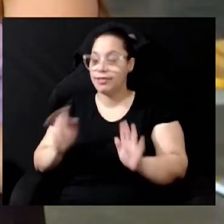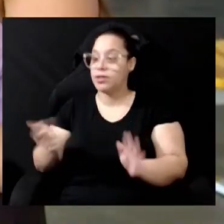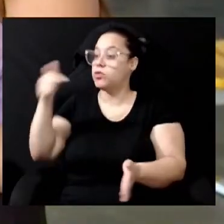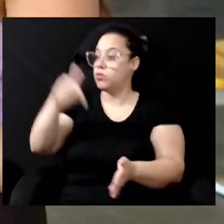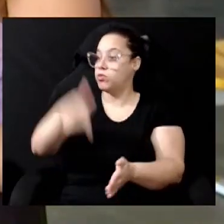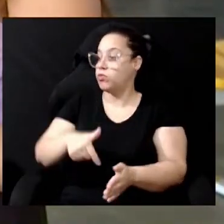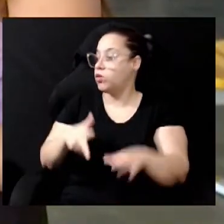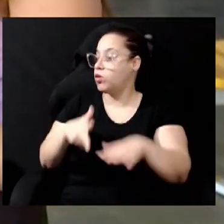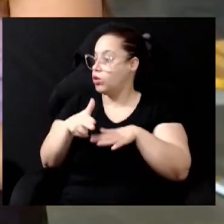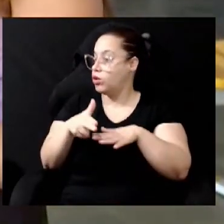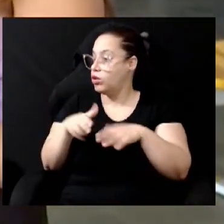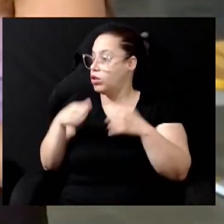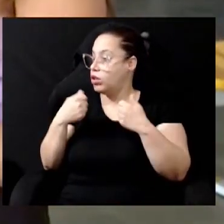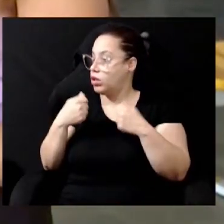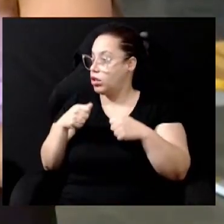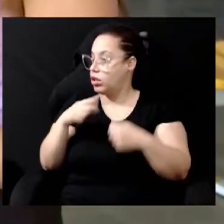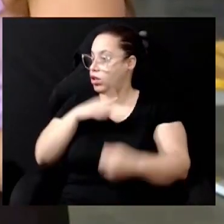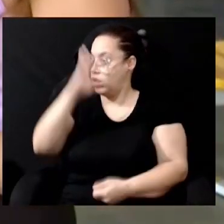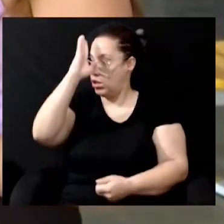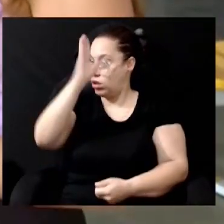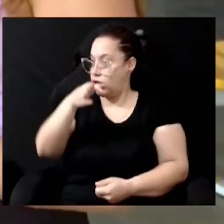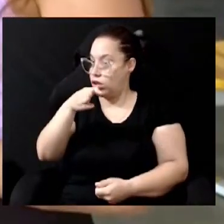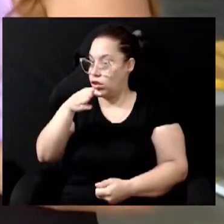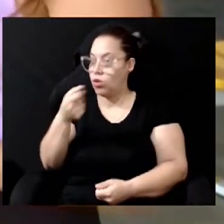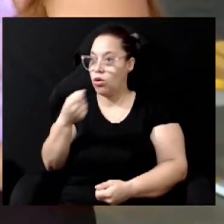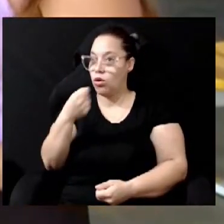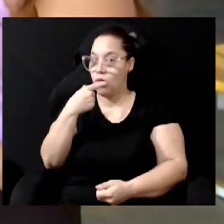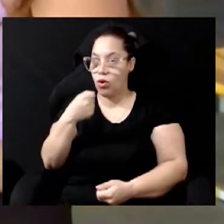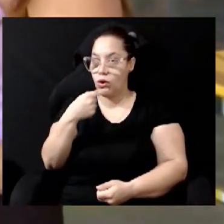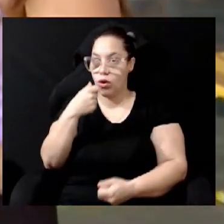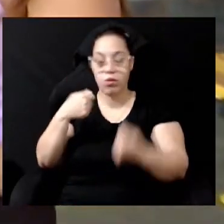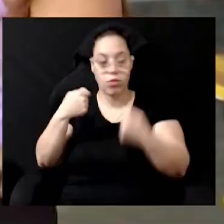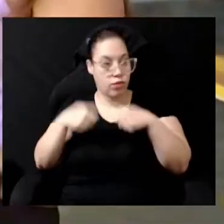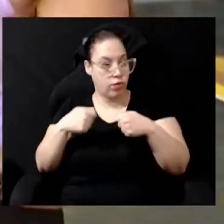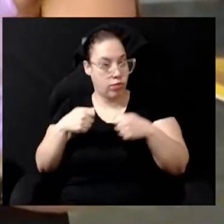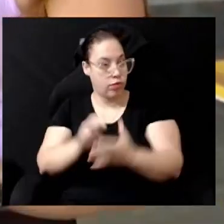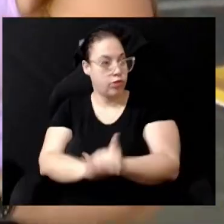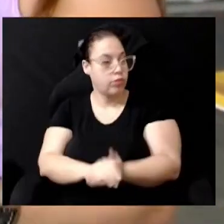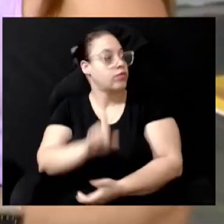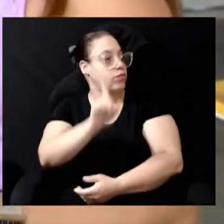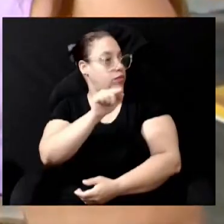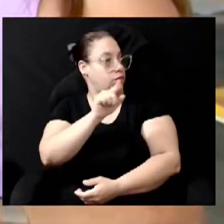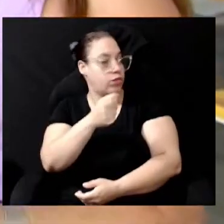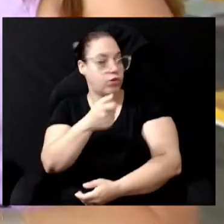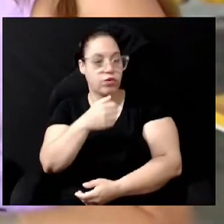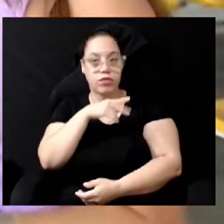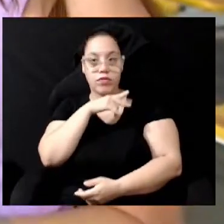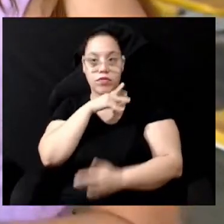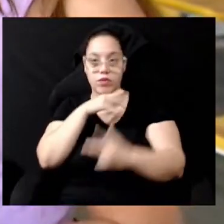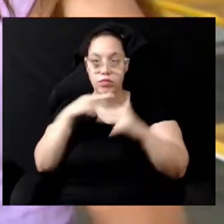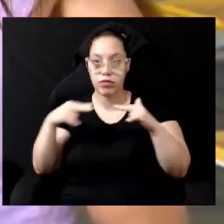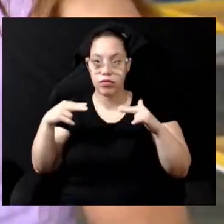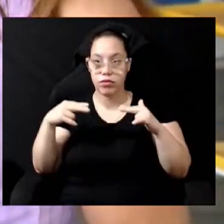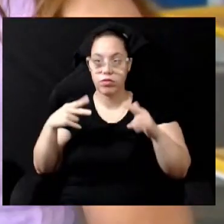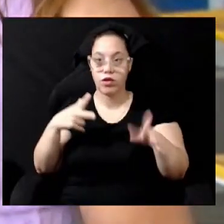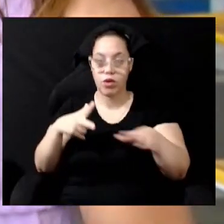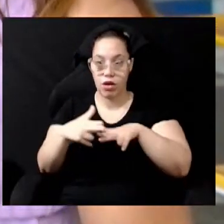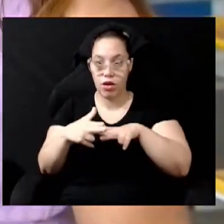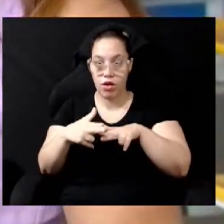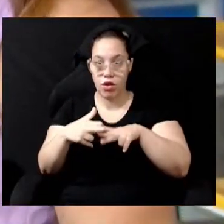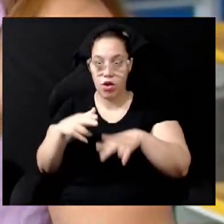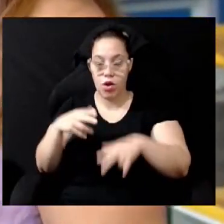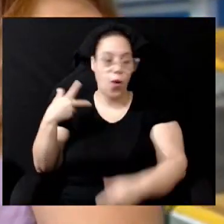tem também a gratuidade dos medicamentos necessários? Isso, o animal será castrado,